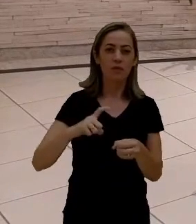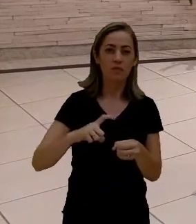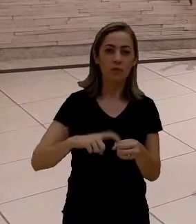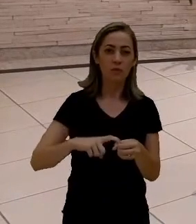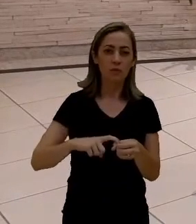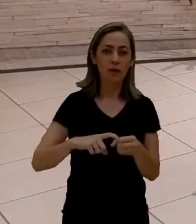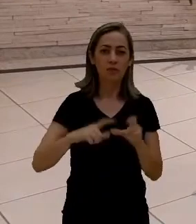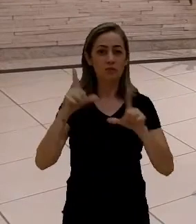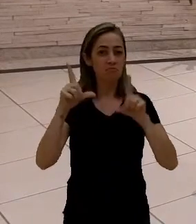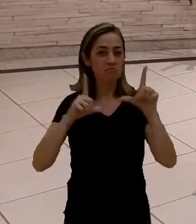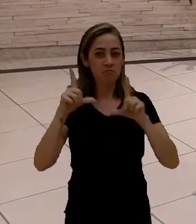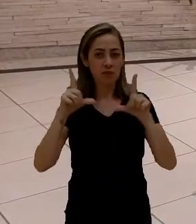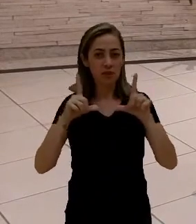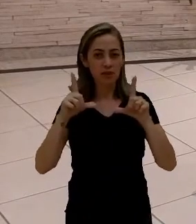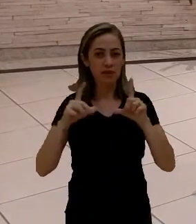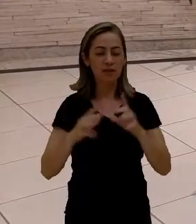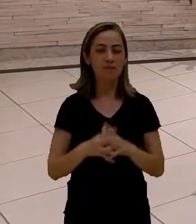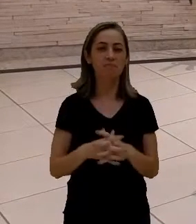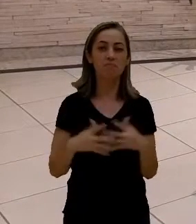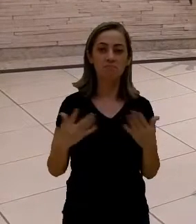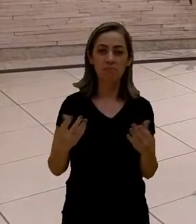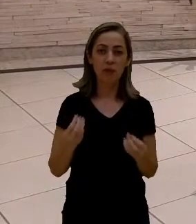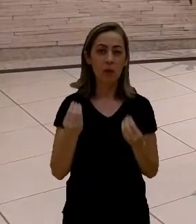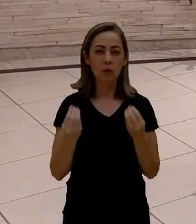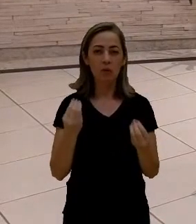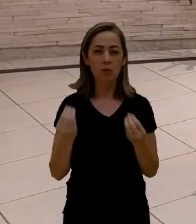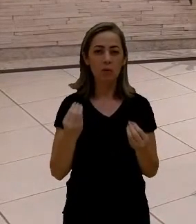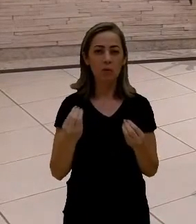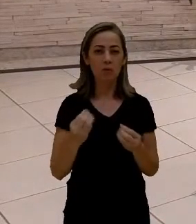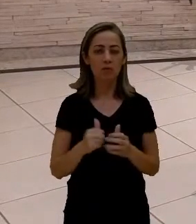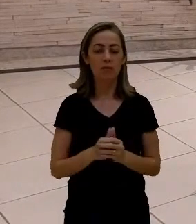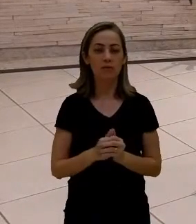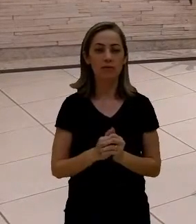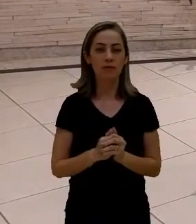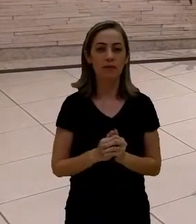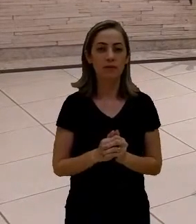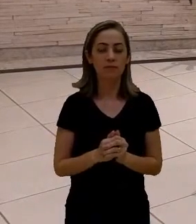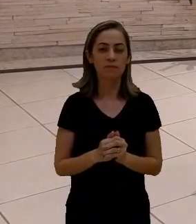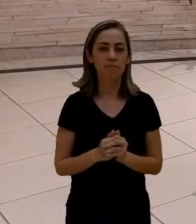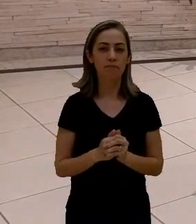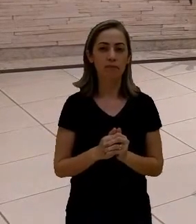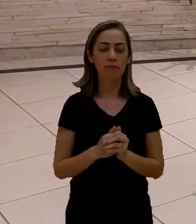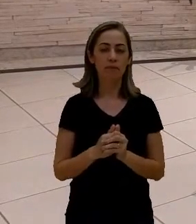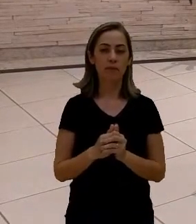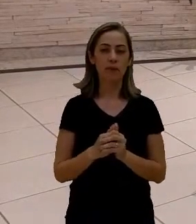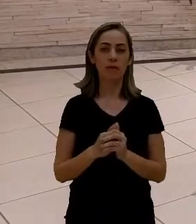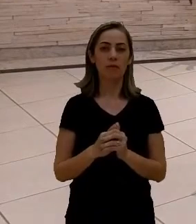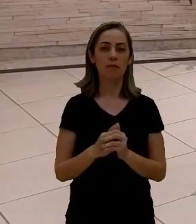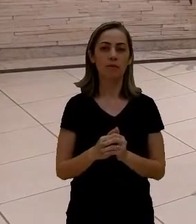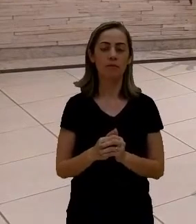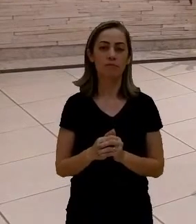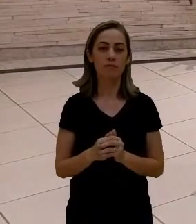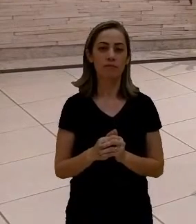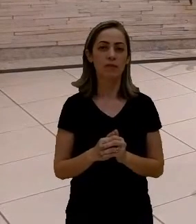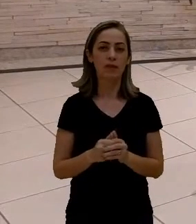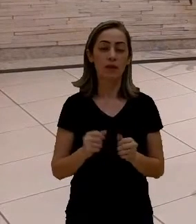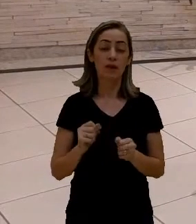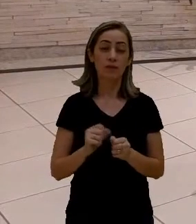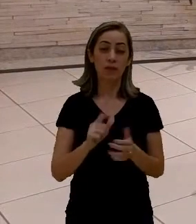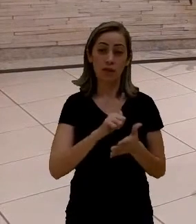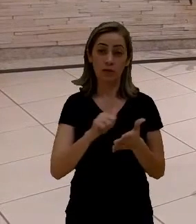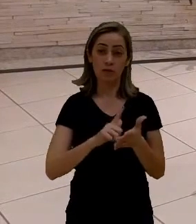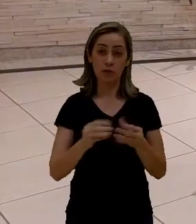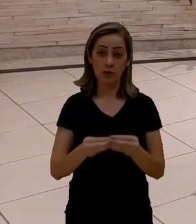nessa mudança Rep pendindo como é que foi acompanhar tudo isso e com Claro com a esfera litúrgica né que é manter a liturgia de uma